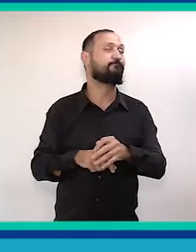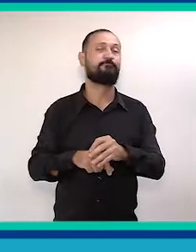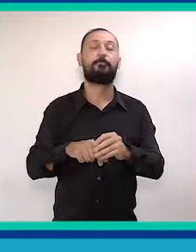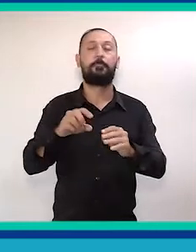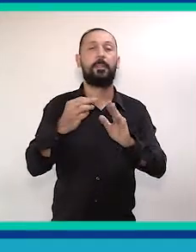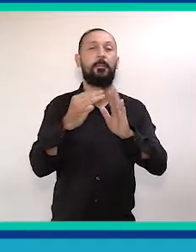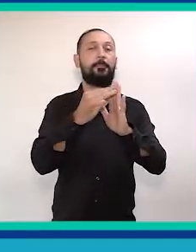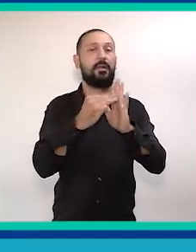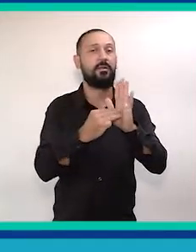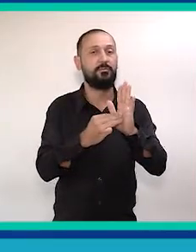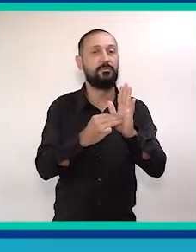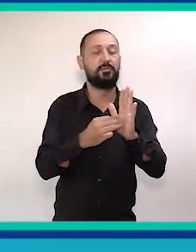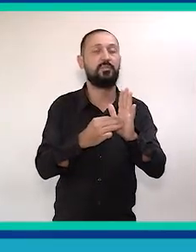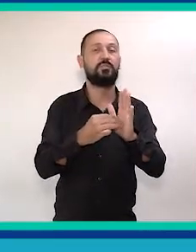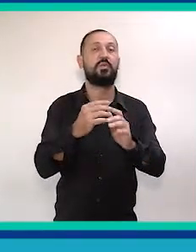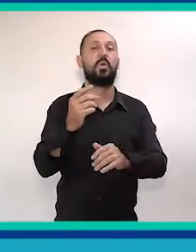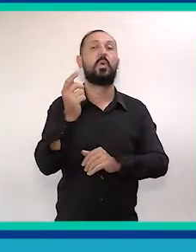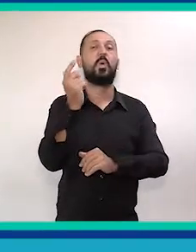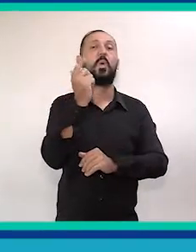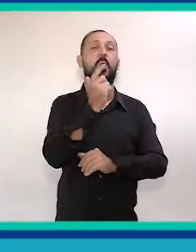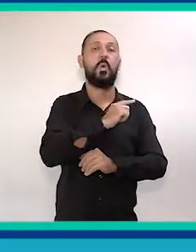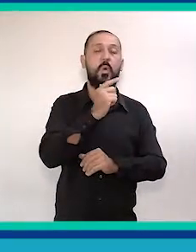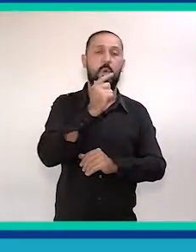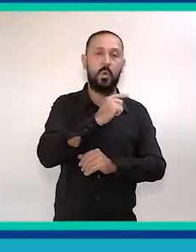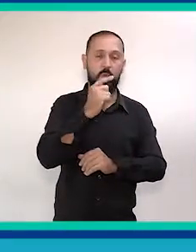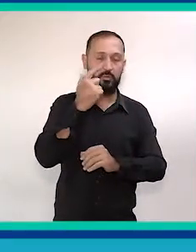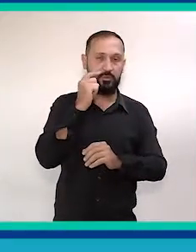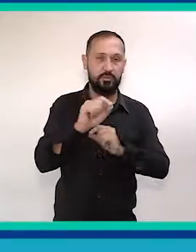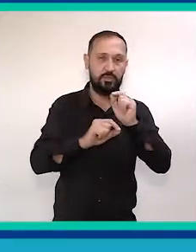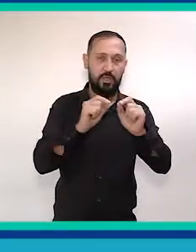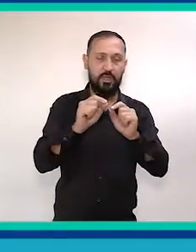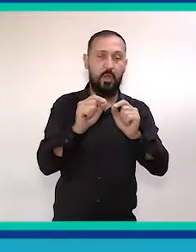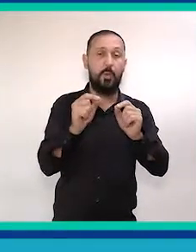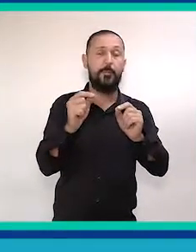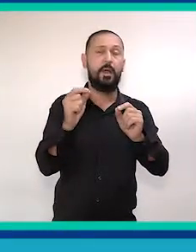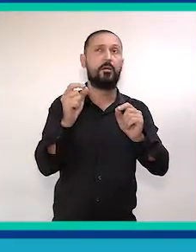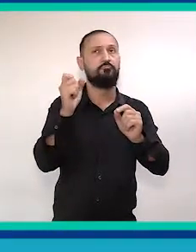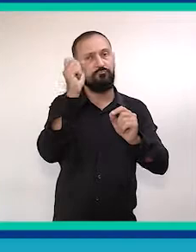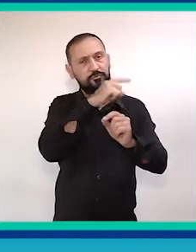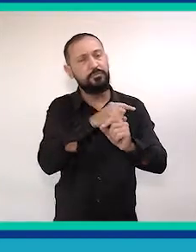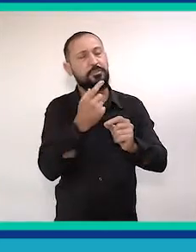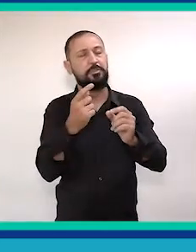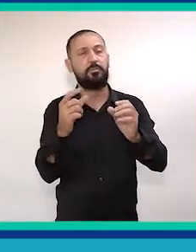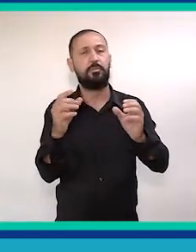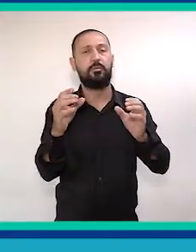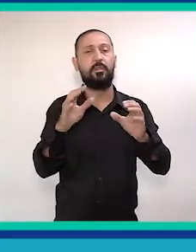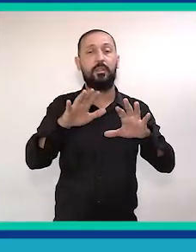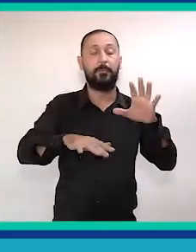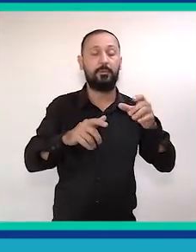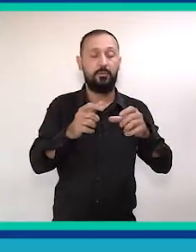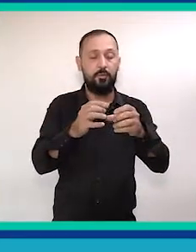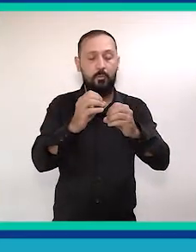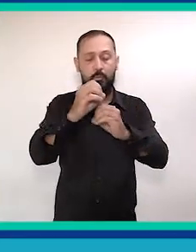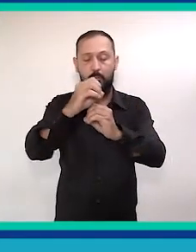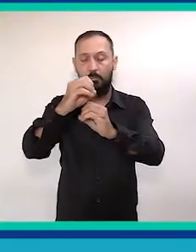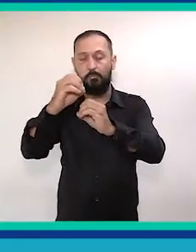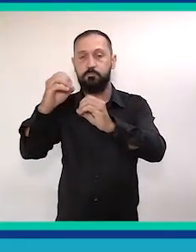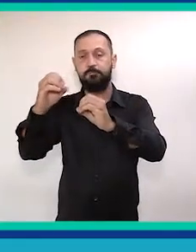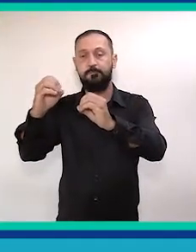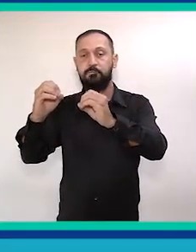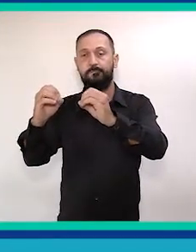exclusão molecular é uma metodologia onde a gente consegue separar uma amostra complexa a partir